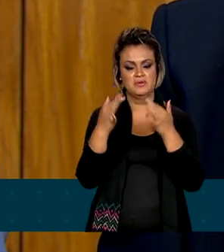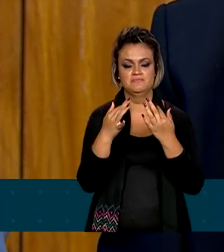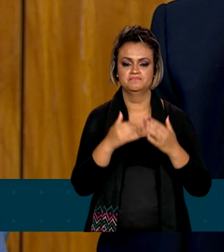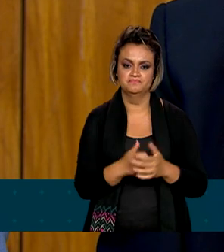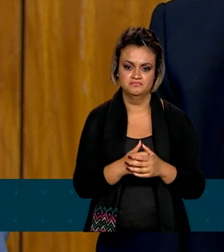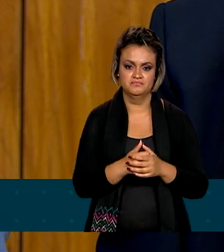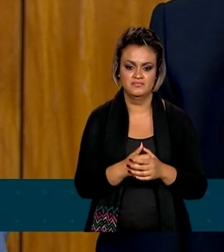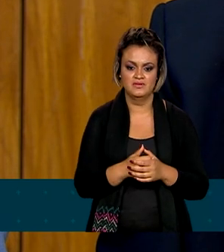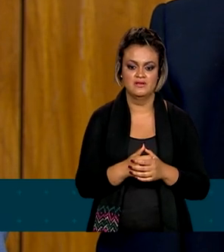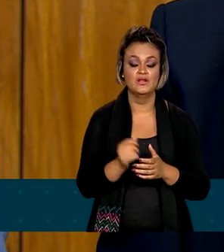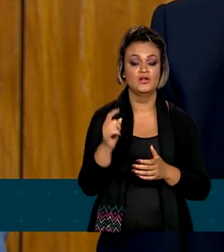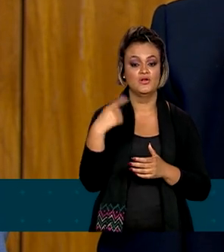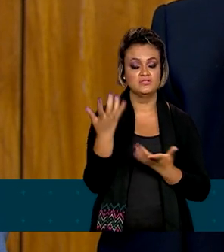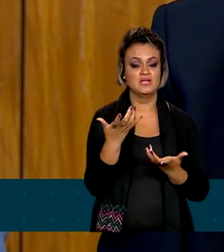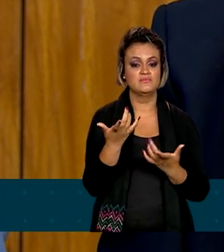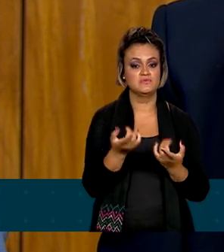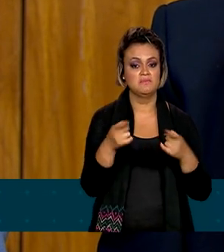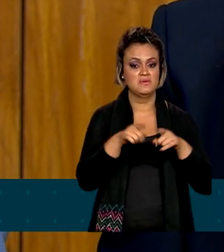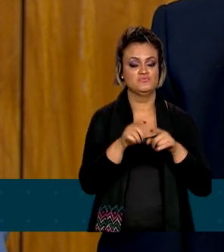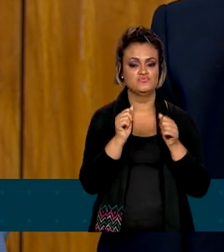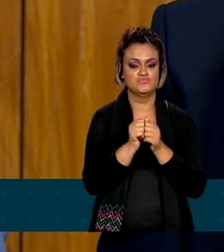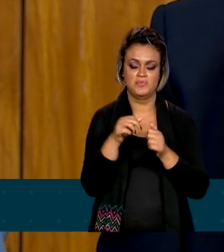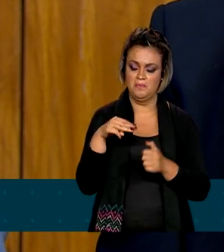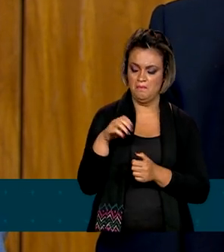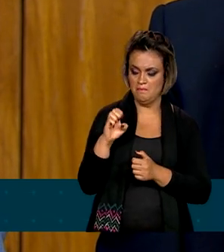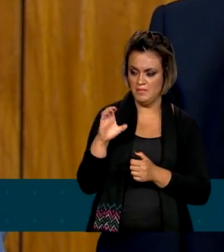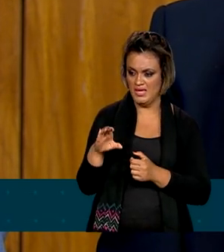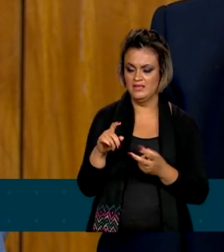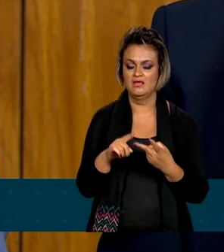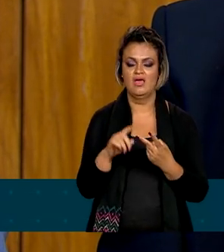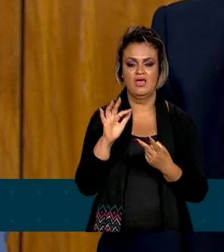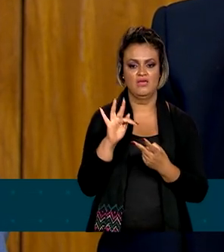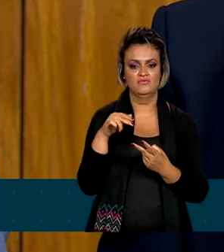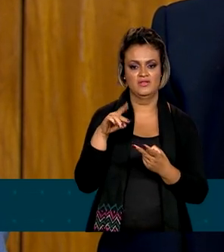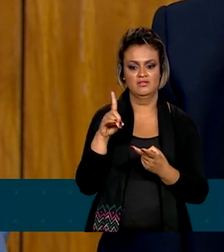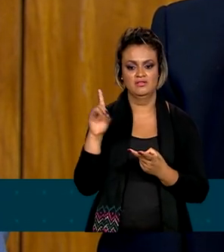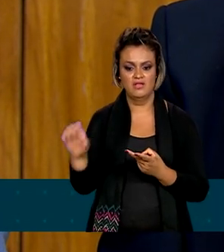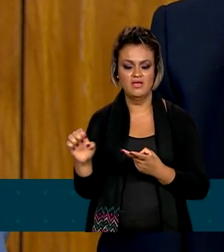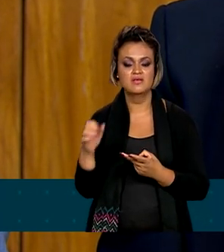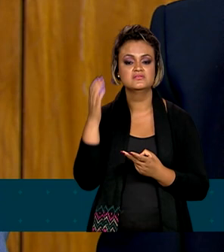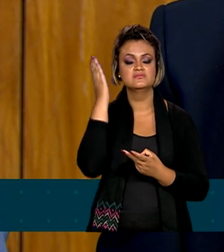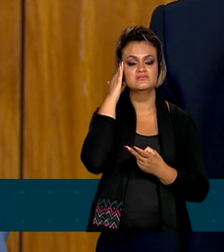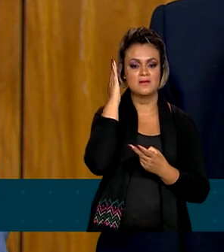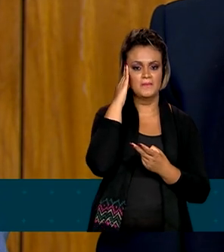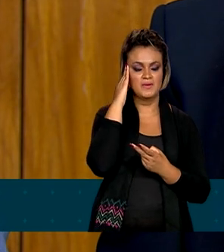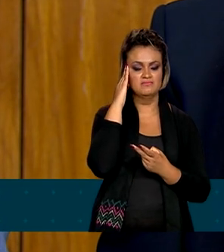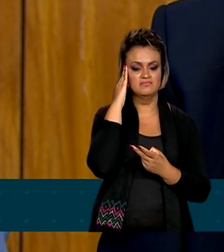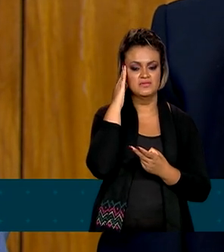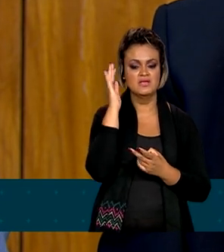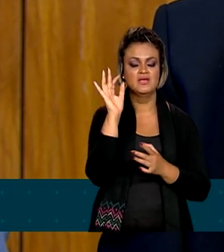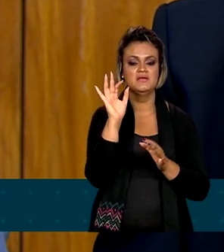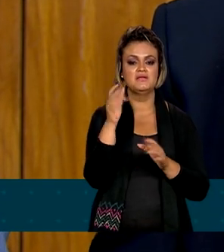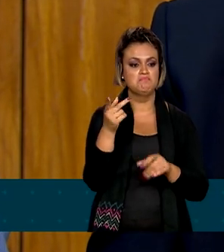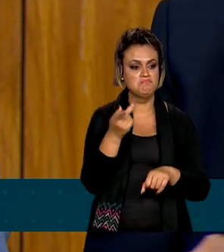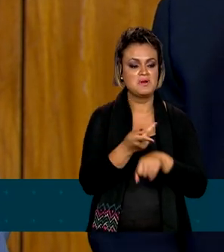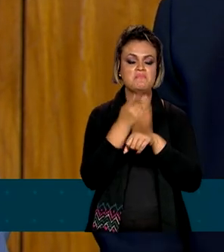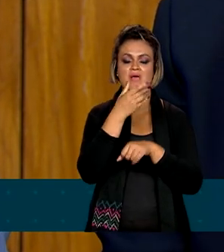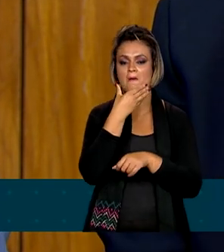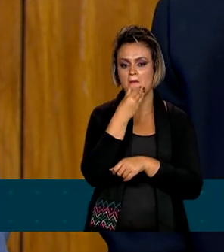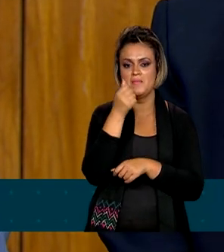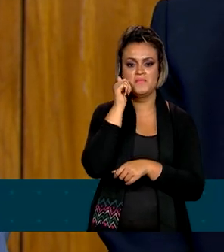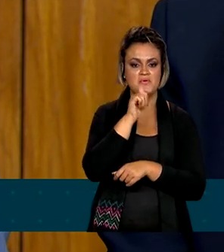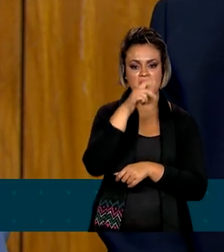familiar. Queremos, em parceria com o MEC e o FNDE, reconhecer e premiar essas